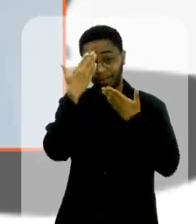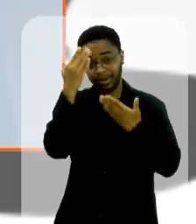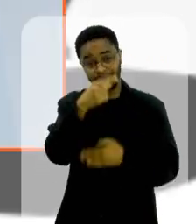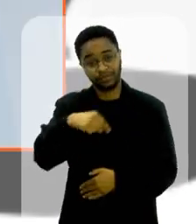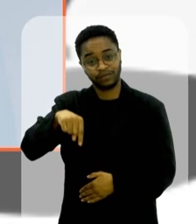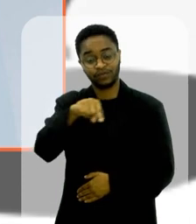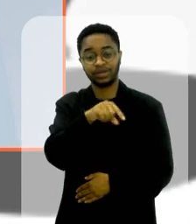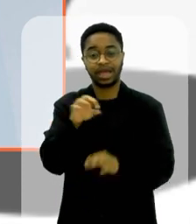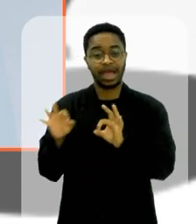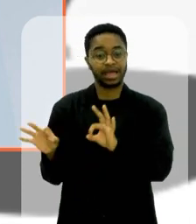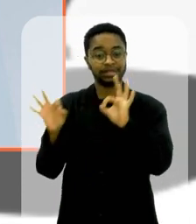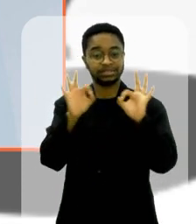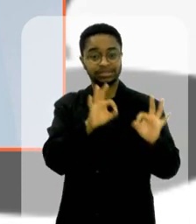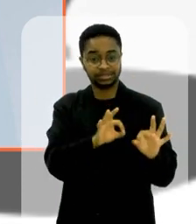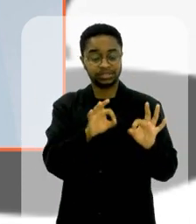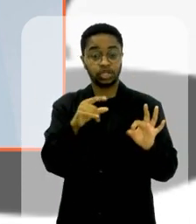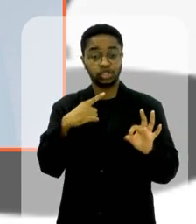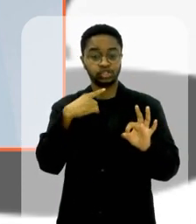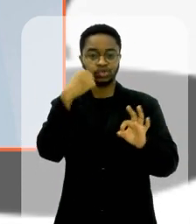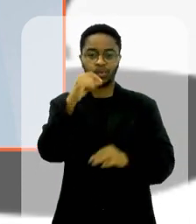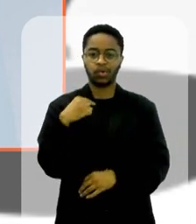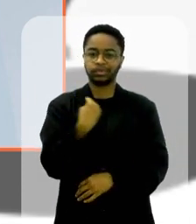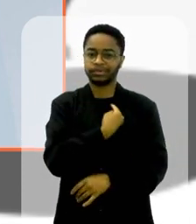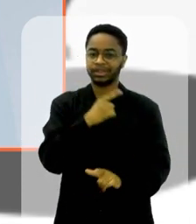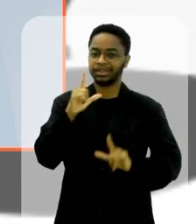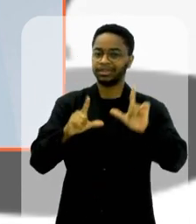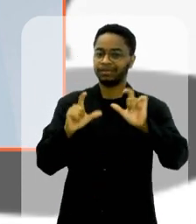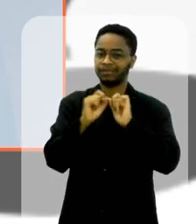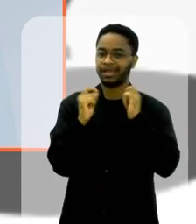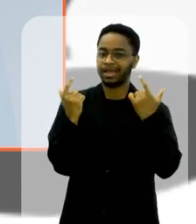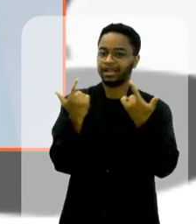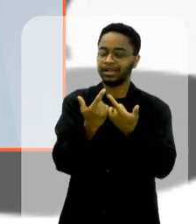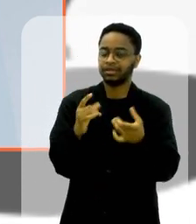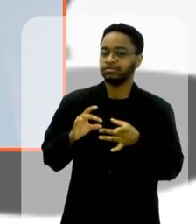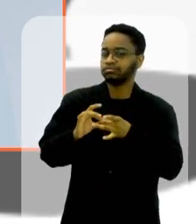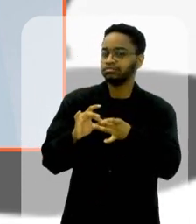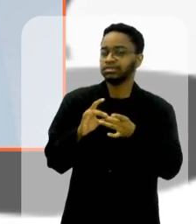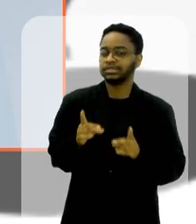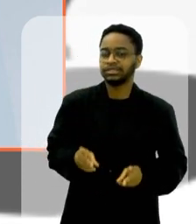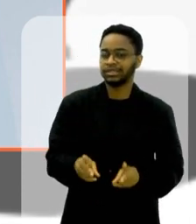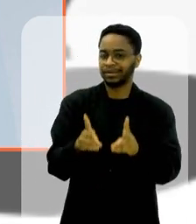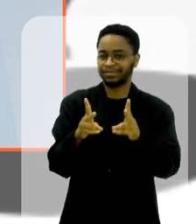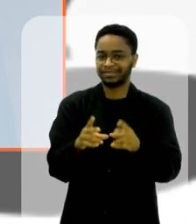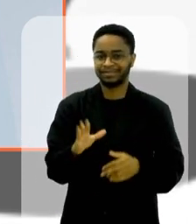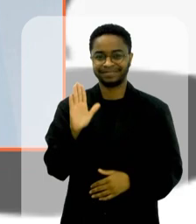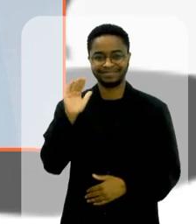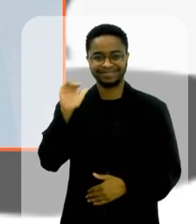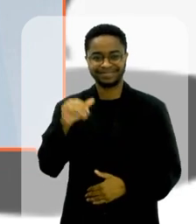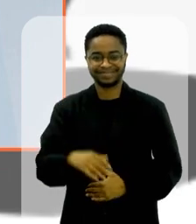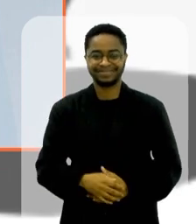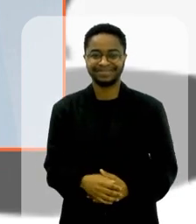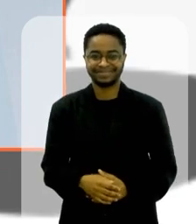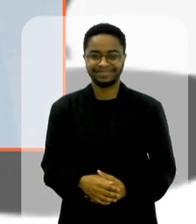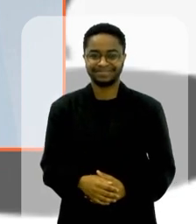E obrigada a você que nos escolhe aqui da TV Alerj para estar contigo sempre.